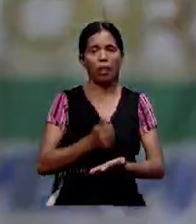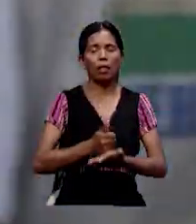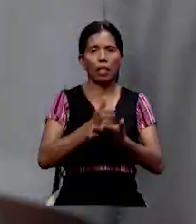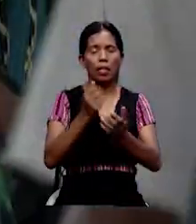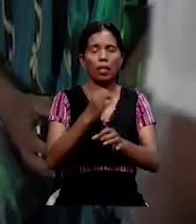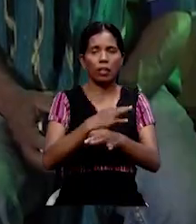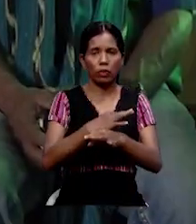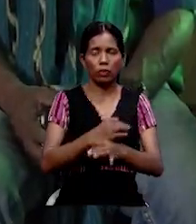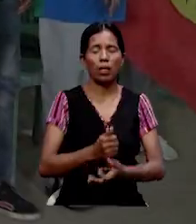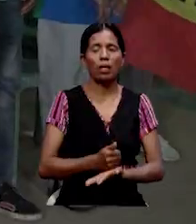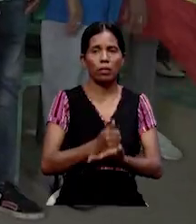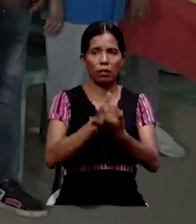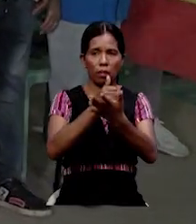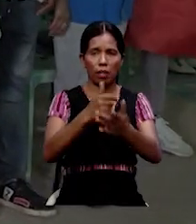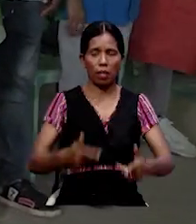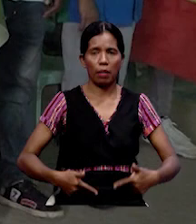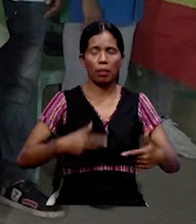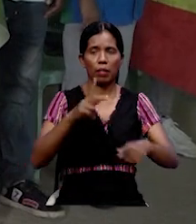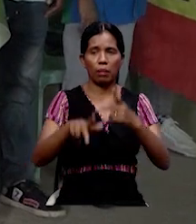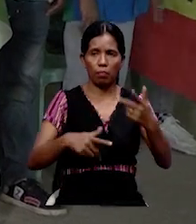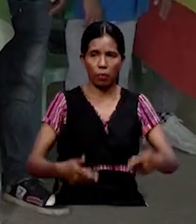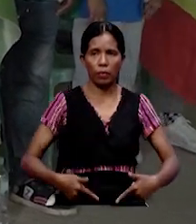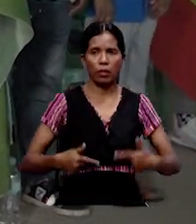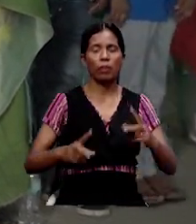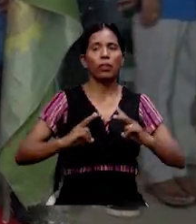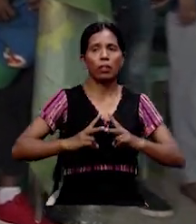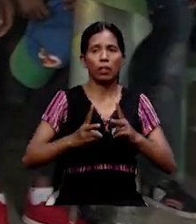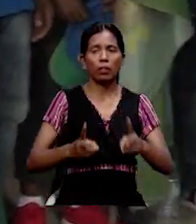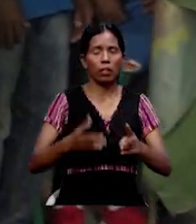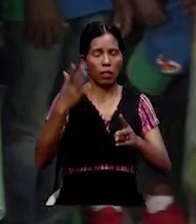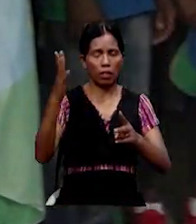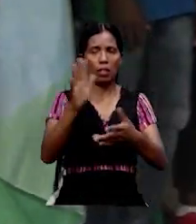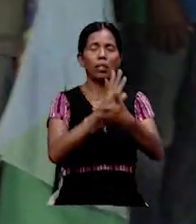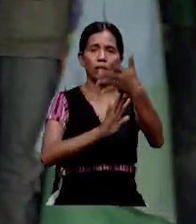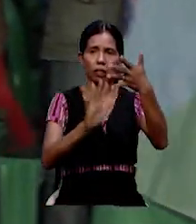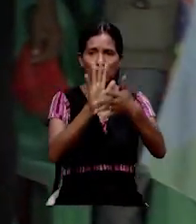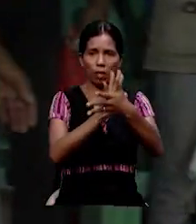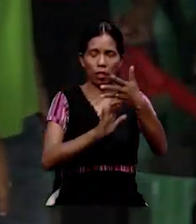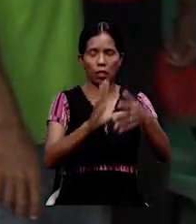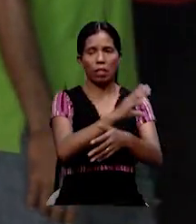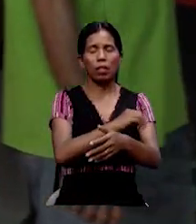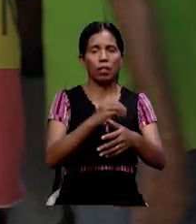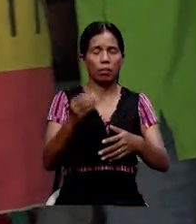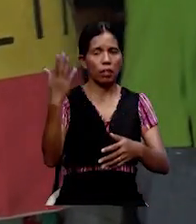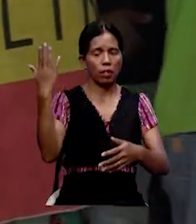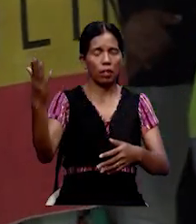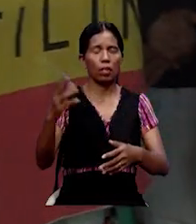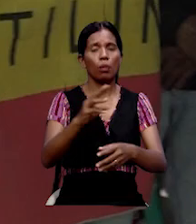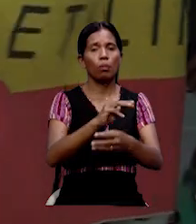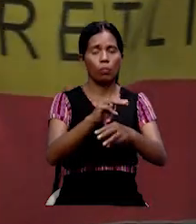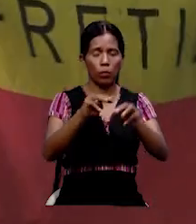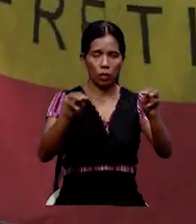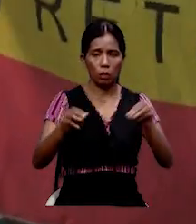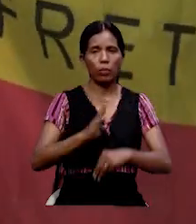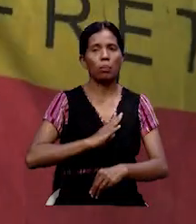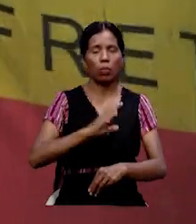povo Niamoris. Veterano na Ingruane hata o mensagem ne e a cerimônia consolidação supraisonal e a município Baucau foi na